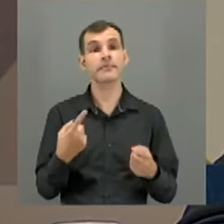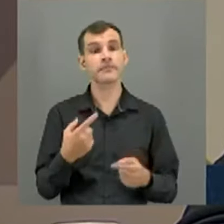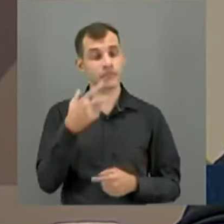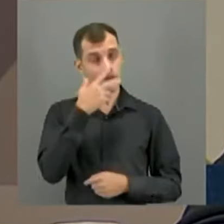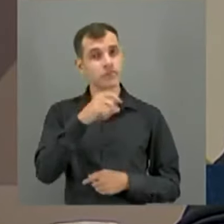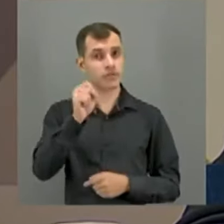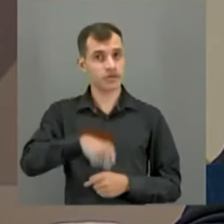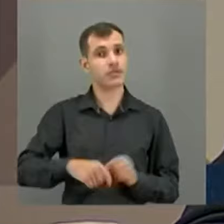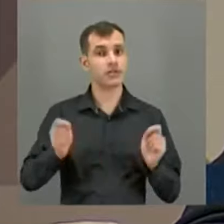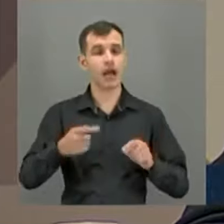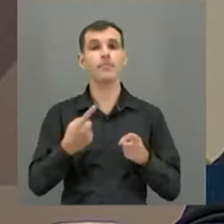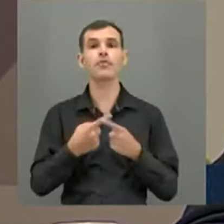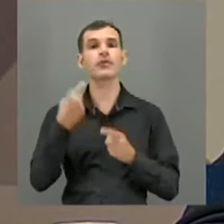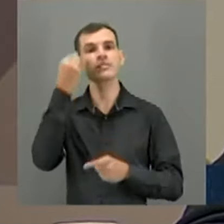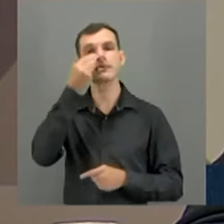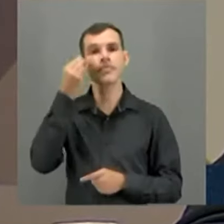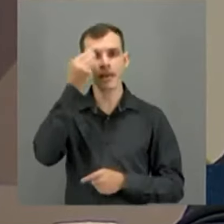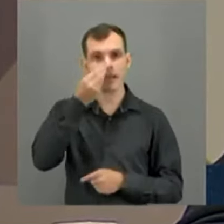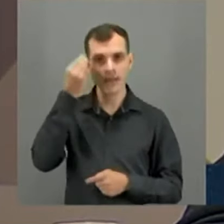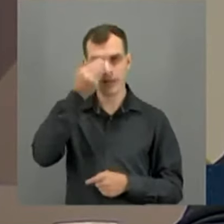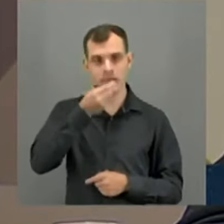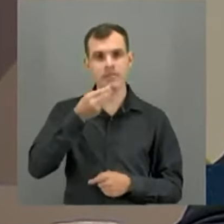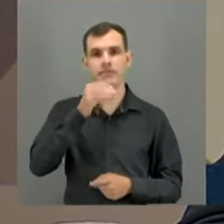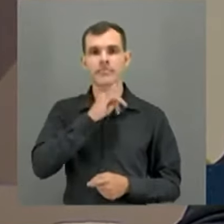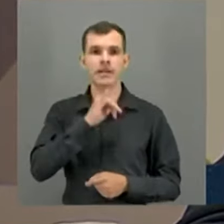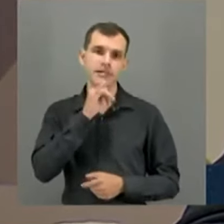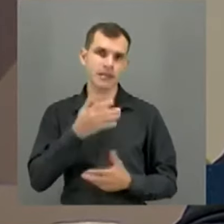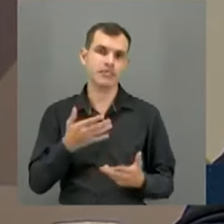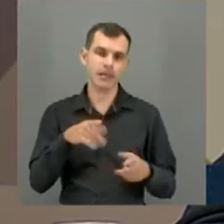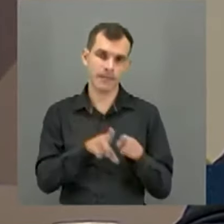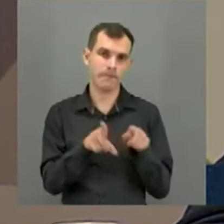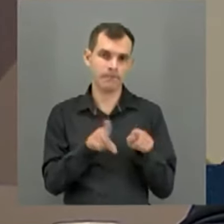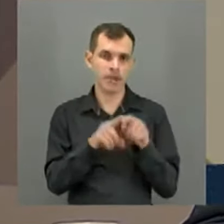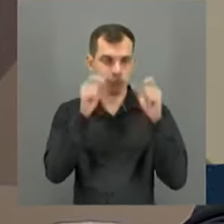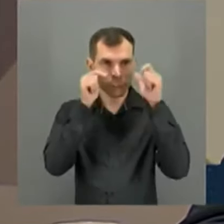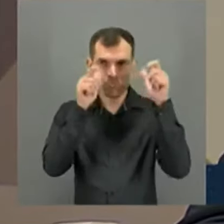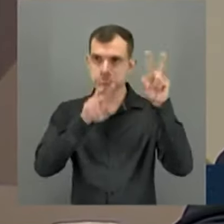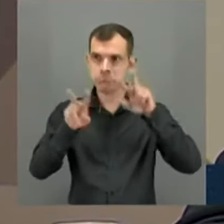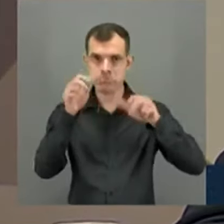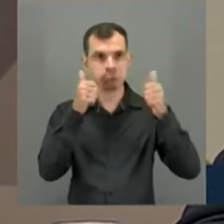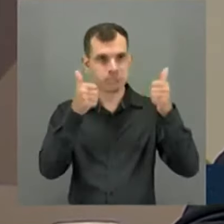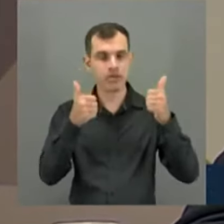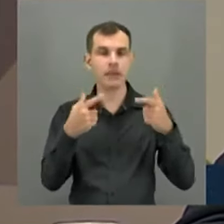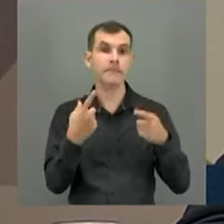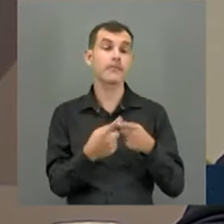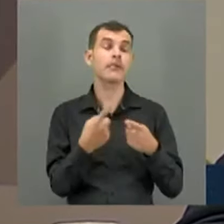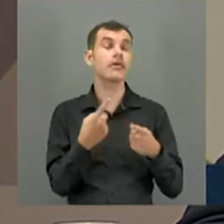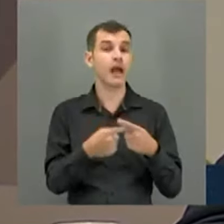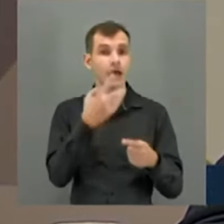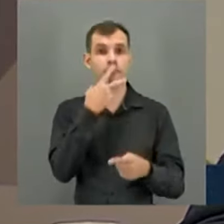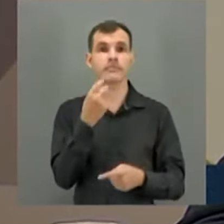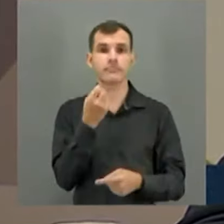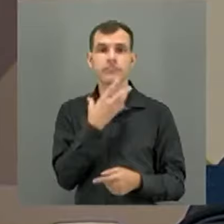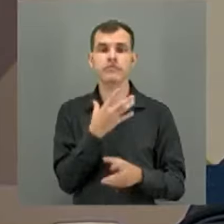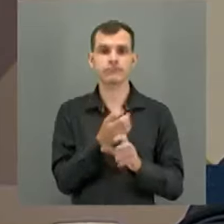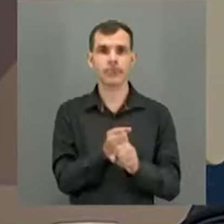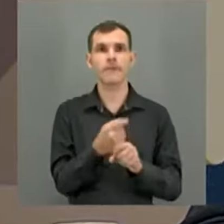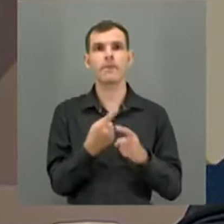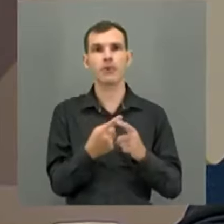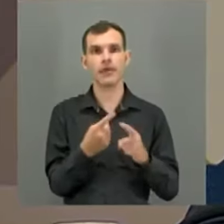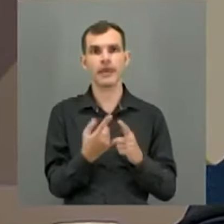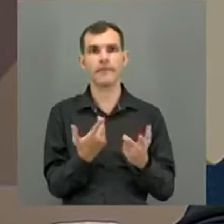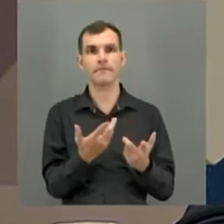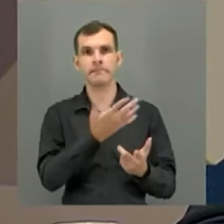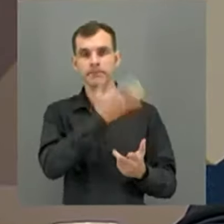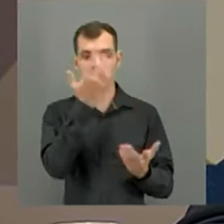esse tipo de atividade é o que mais conta. O arrobo do jovem, do impetuoso,